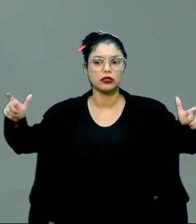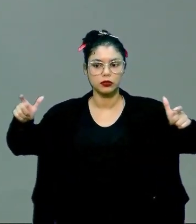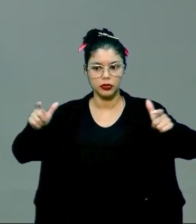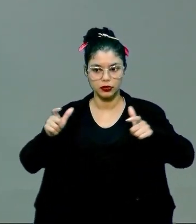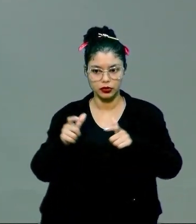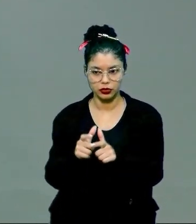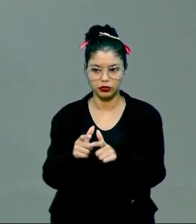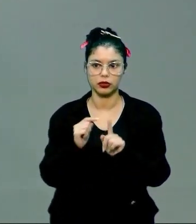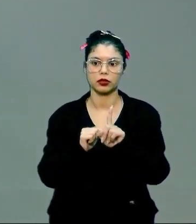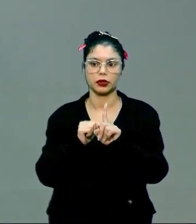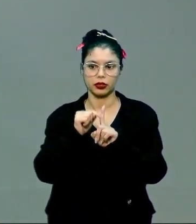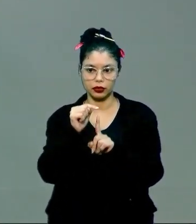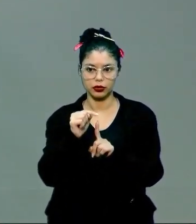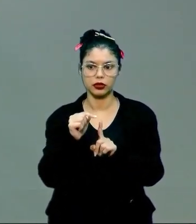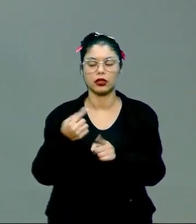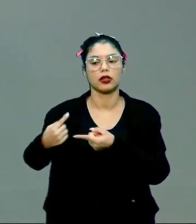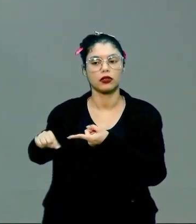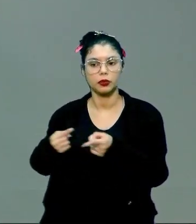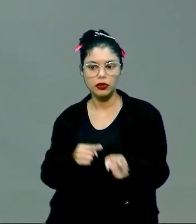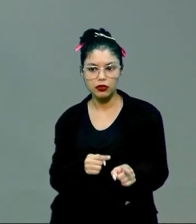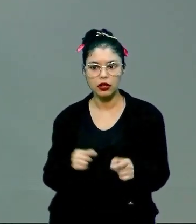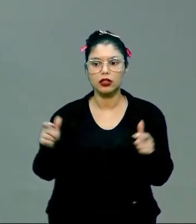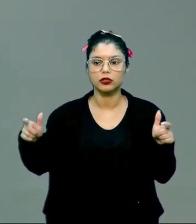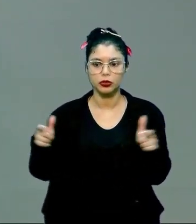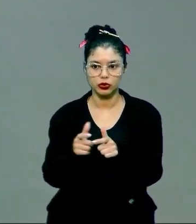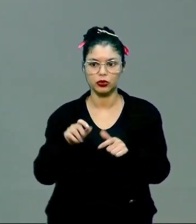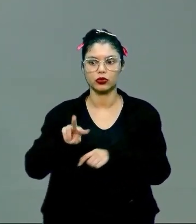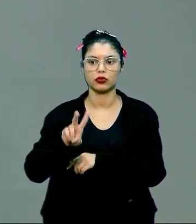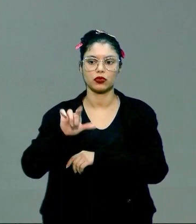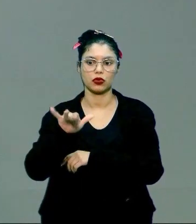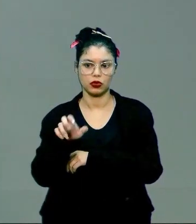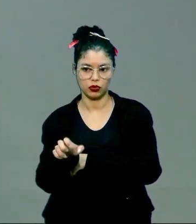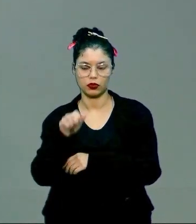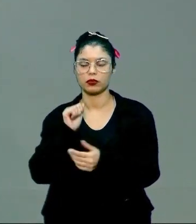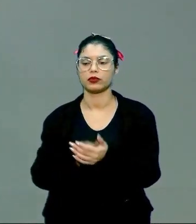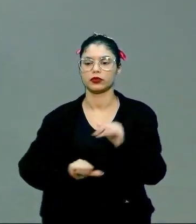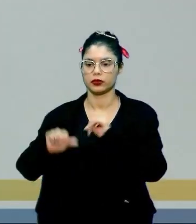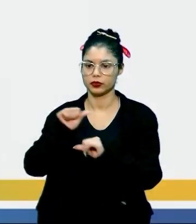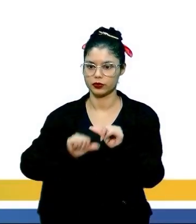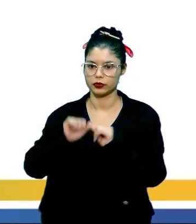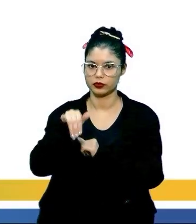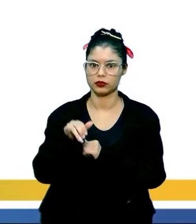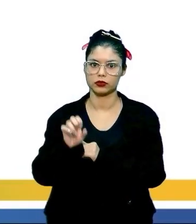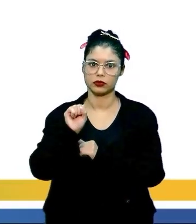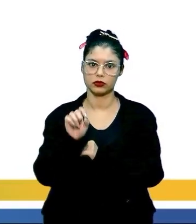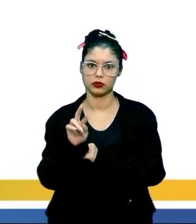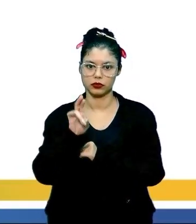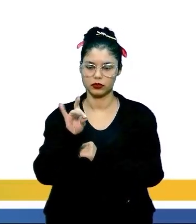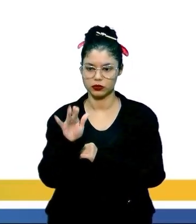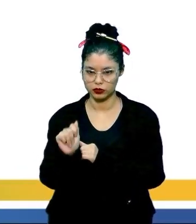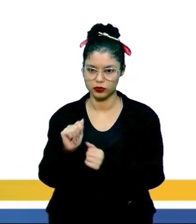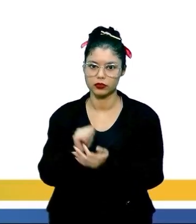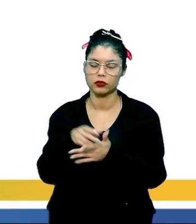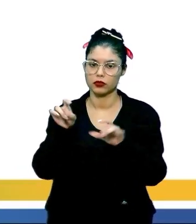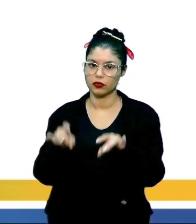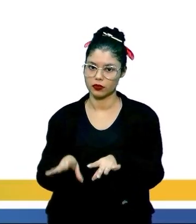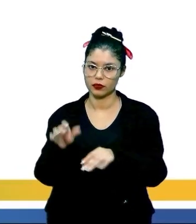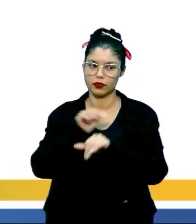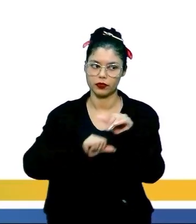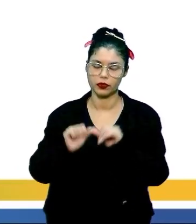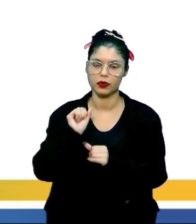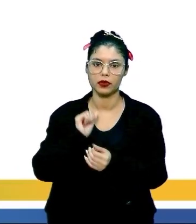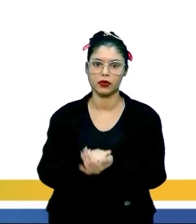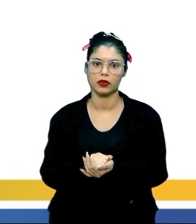de temperatura provoca uma diminuição do volume. Essa é a transformação isobárica. A última transformação,